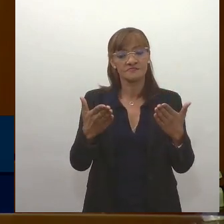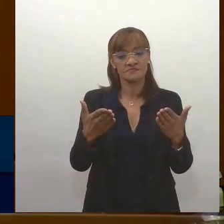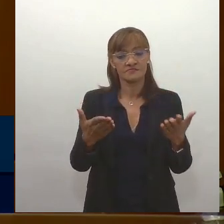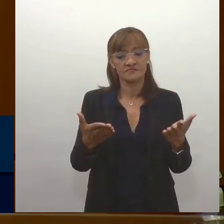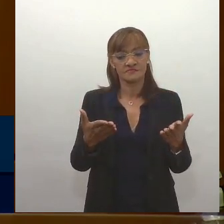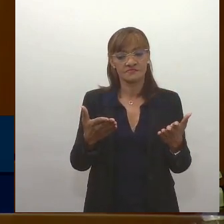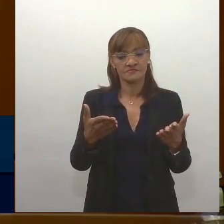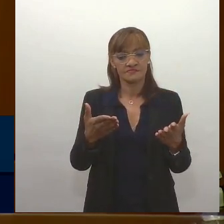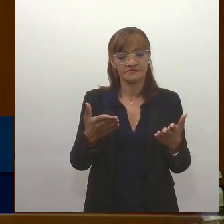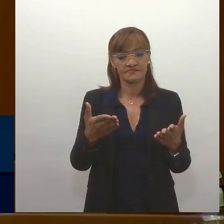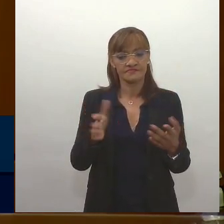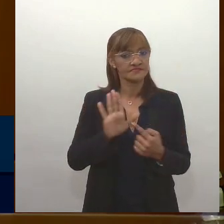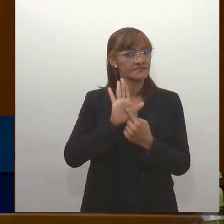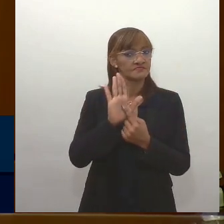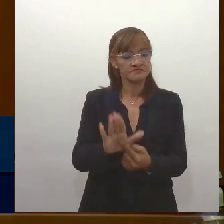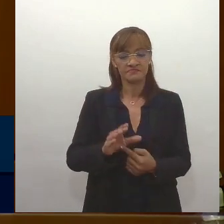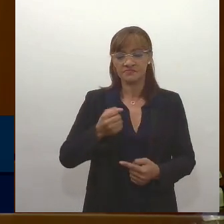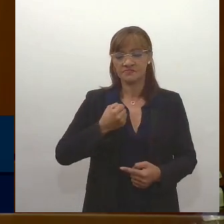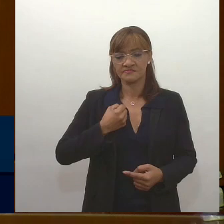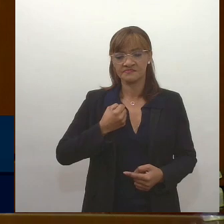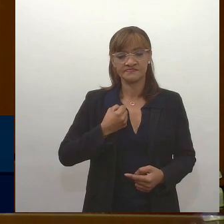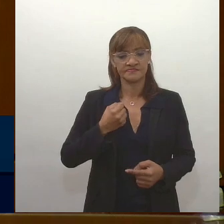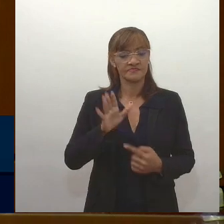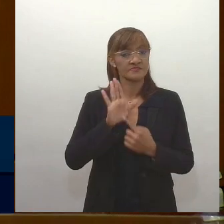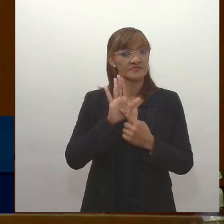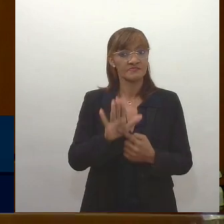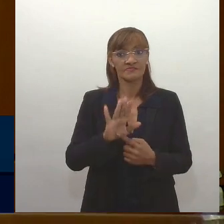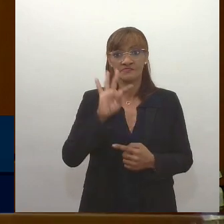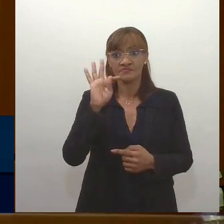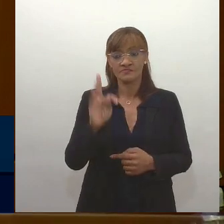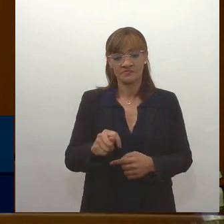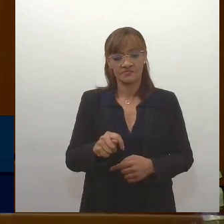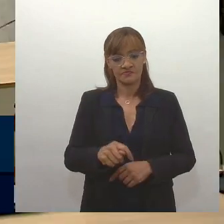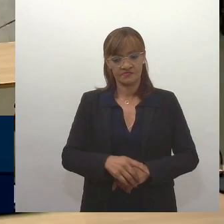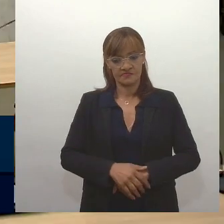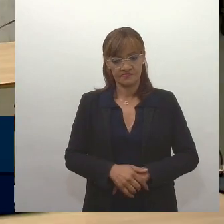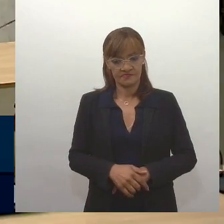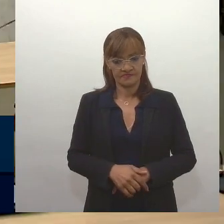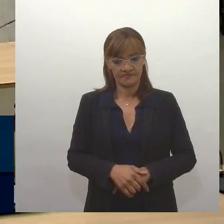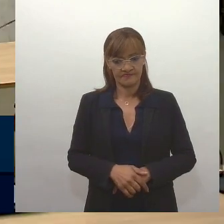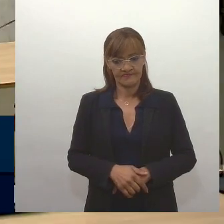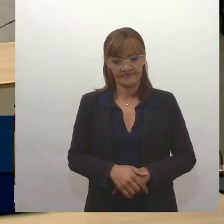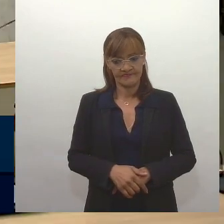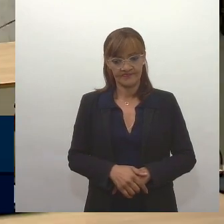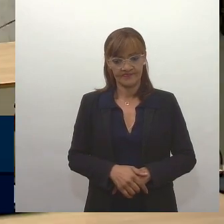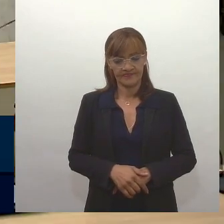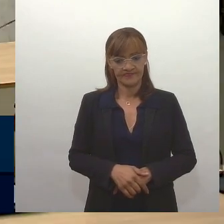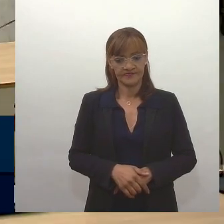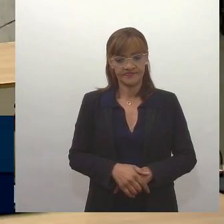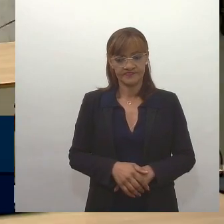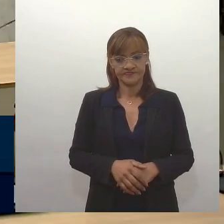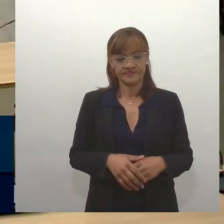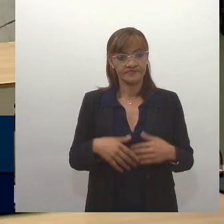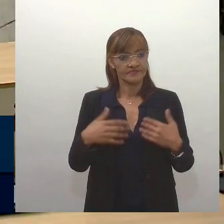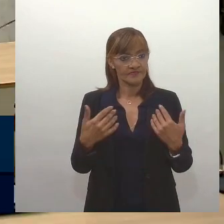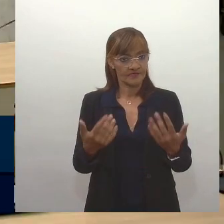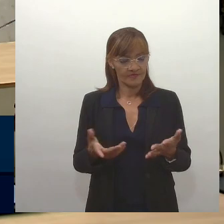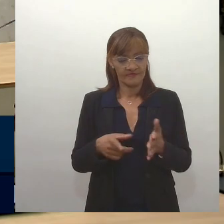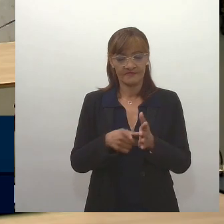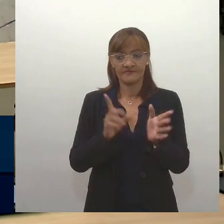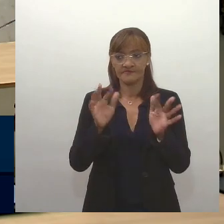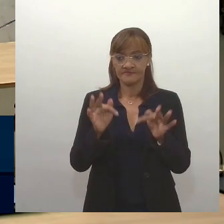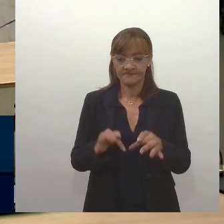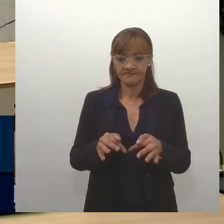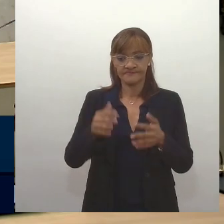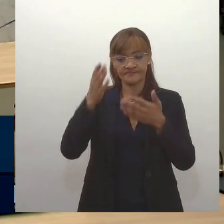número mostra a cara linda pode concluir Deputado para concluir agradecer